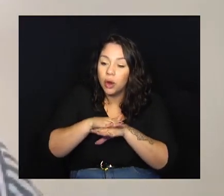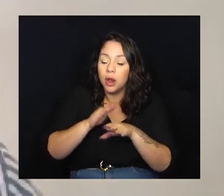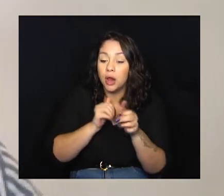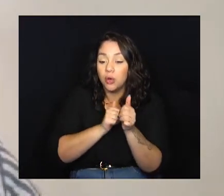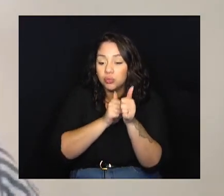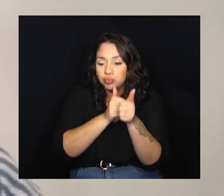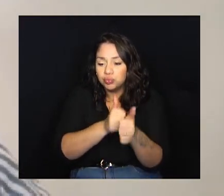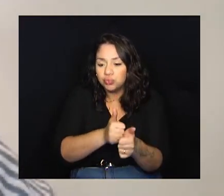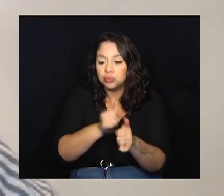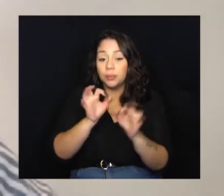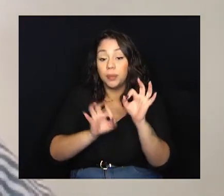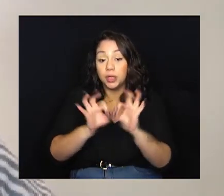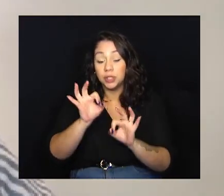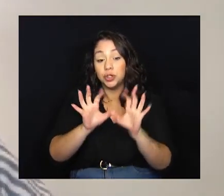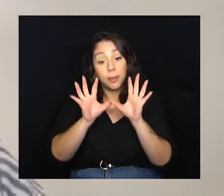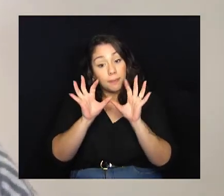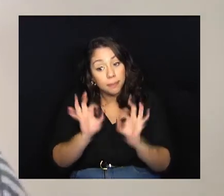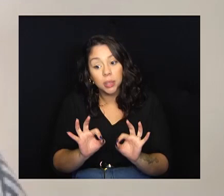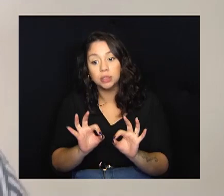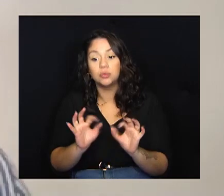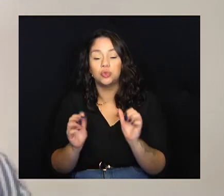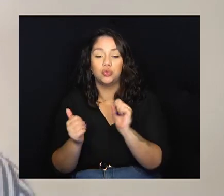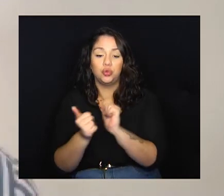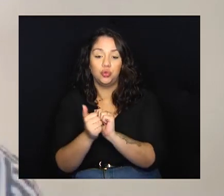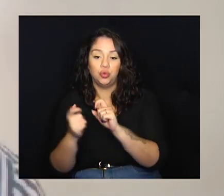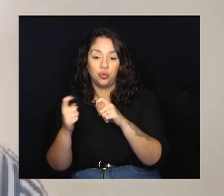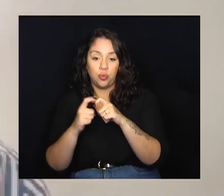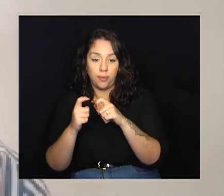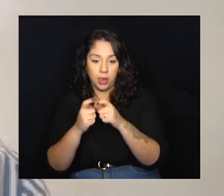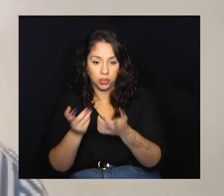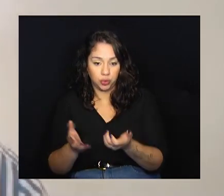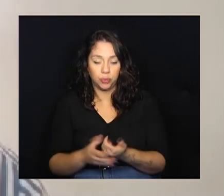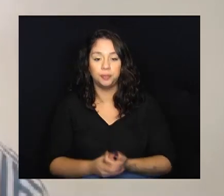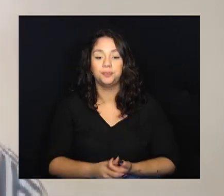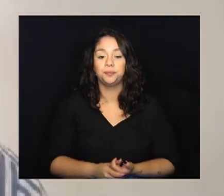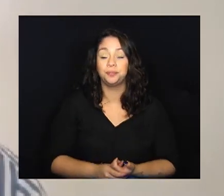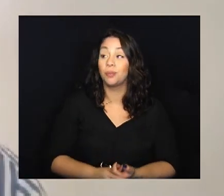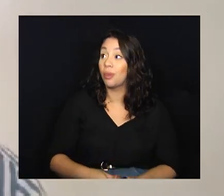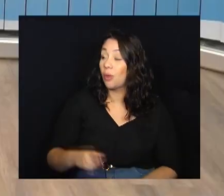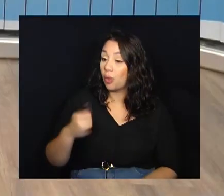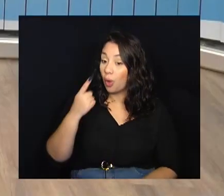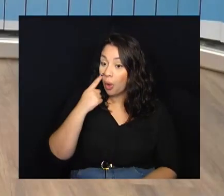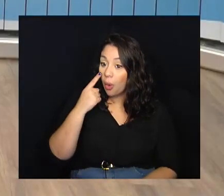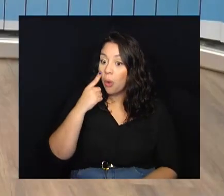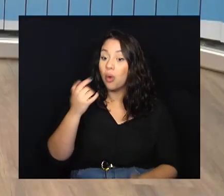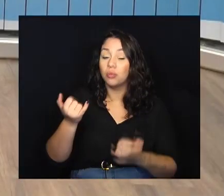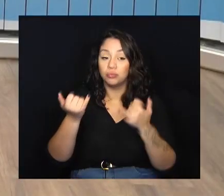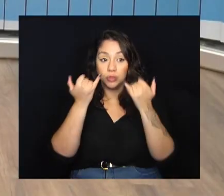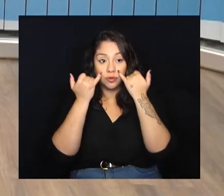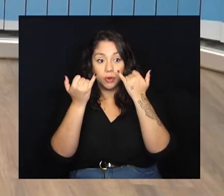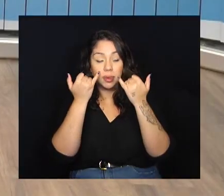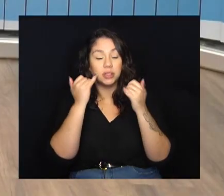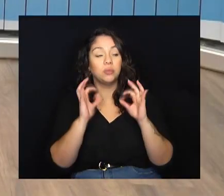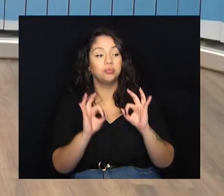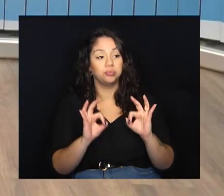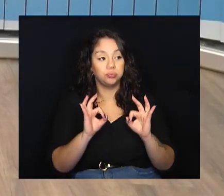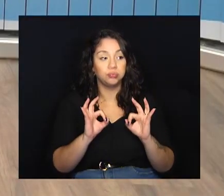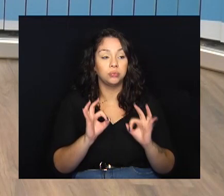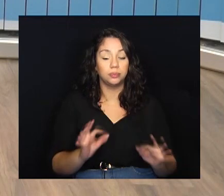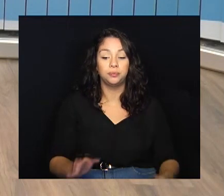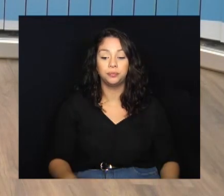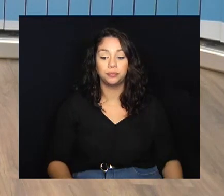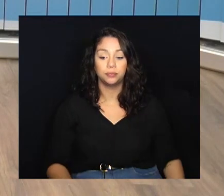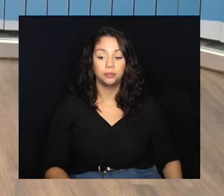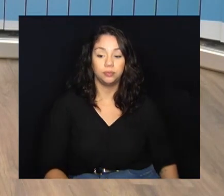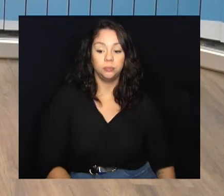planejamento mesmo junto com o médico daquele casal Olha só então que informação importante para você que está nos